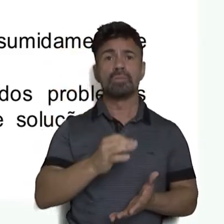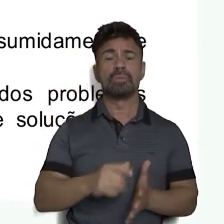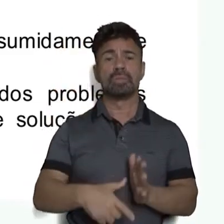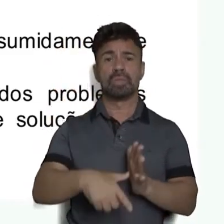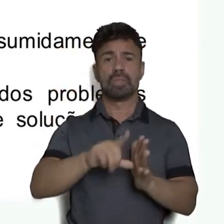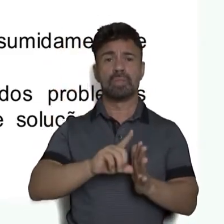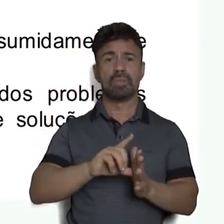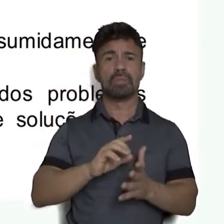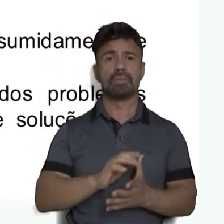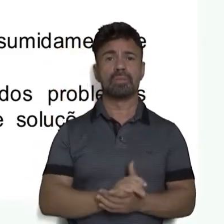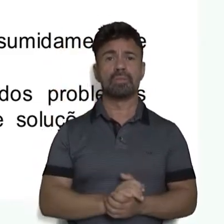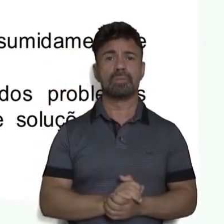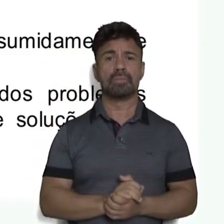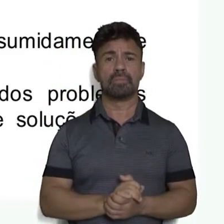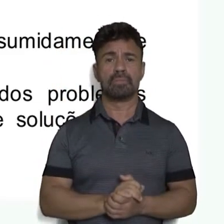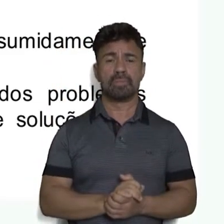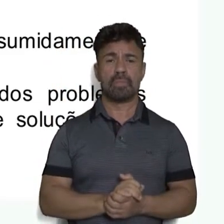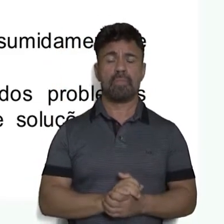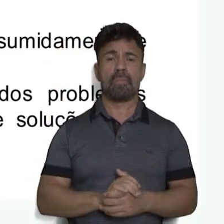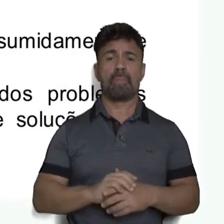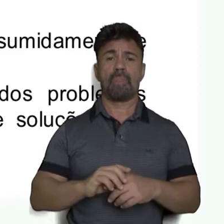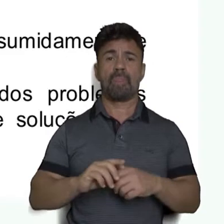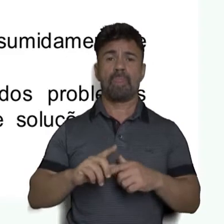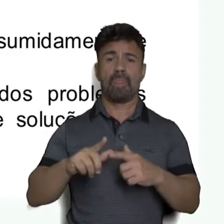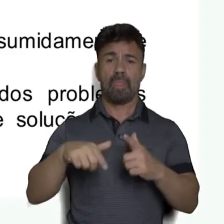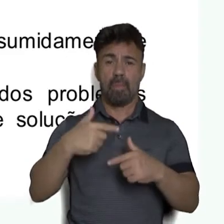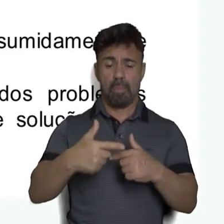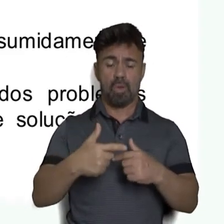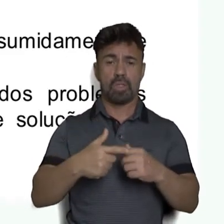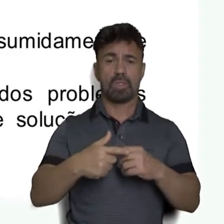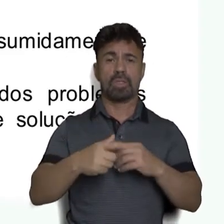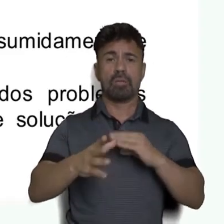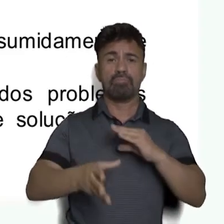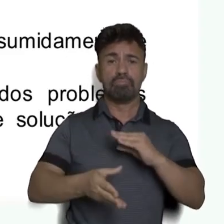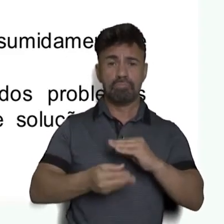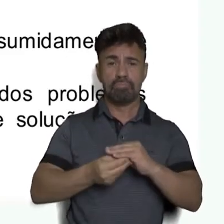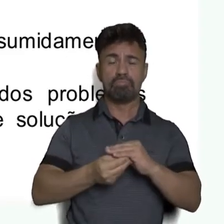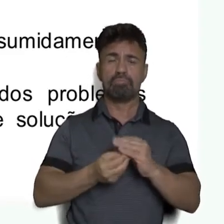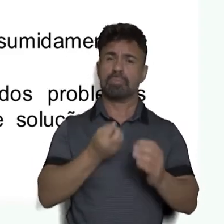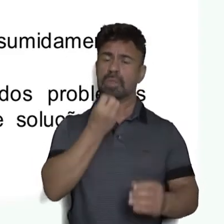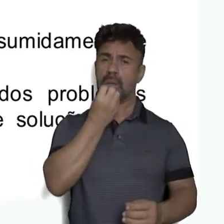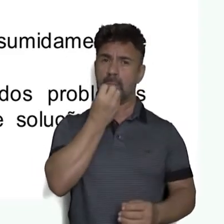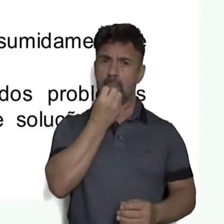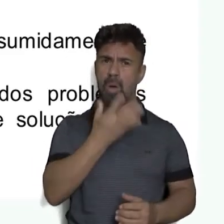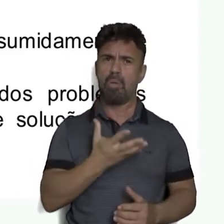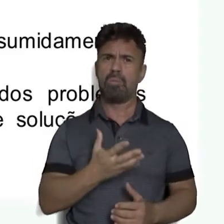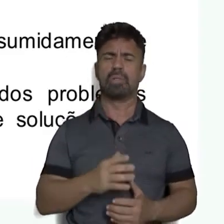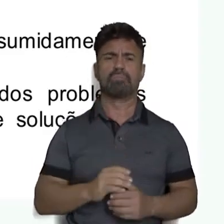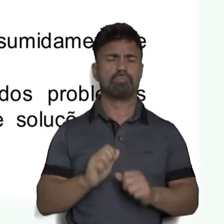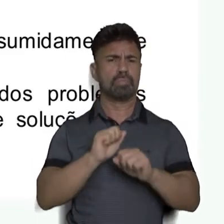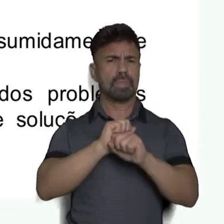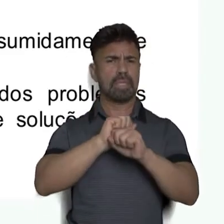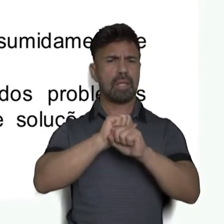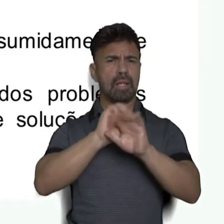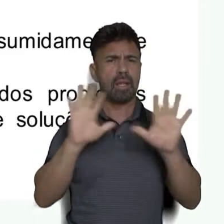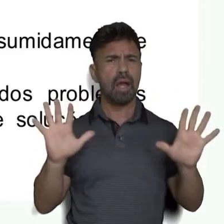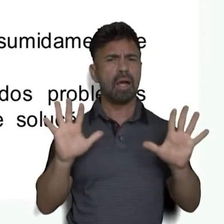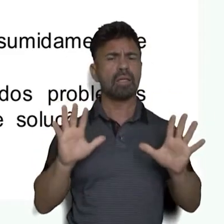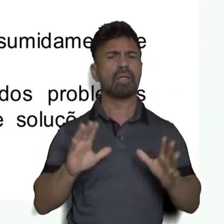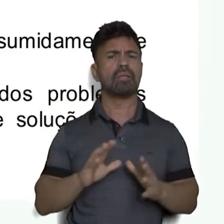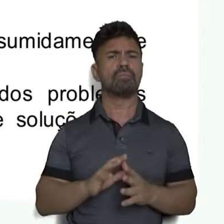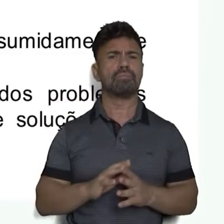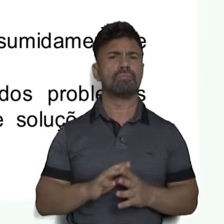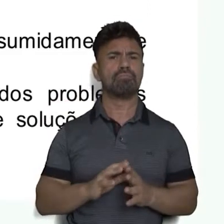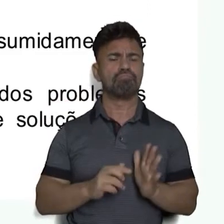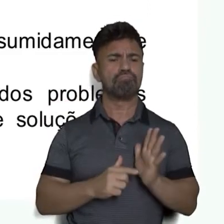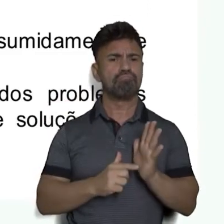antes. Em seguida, para encerrar o seu texto de forma boa, de uma forma clara e que surta o efeito que